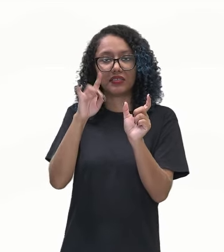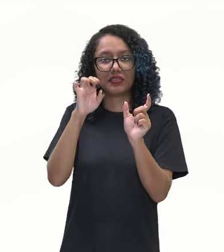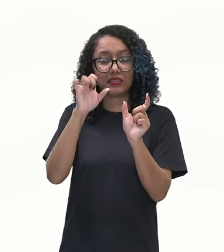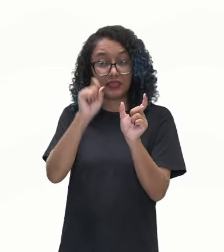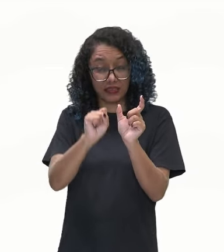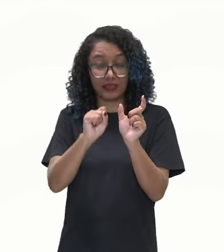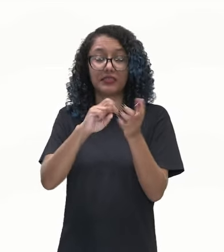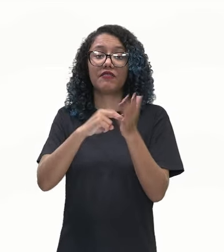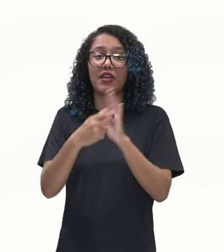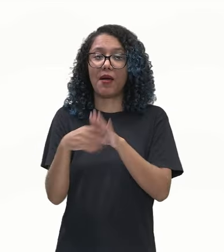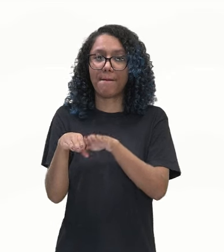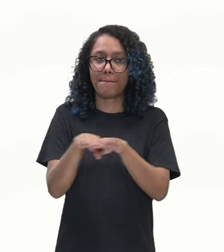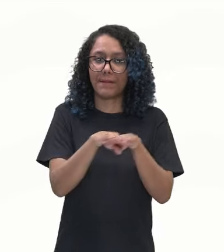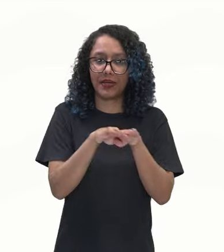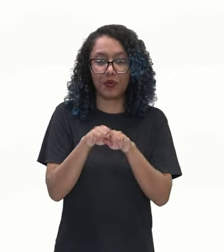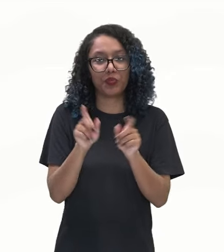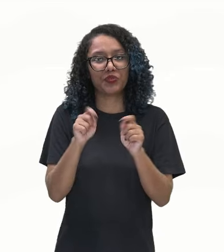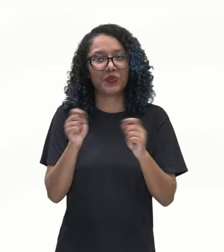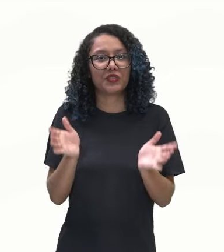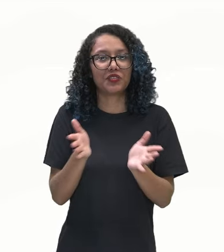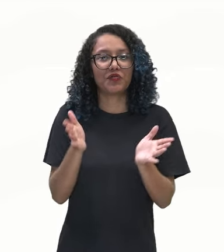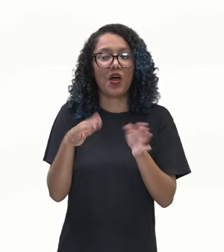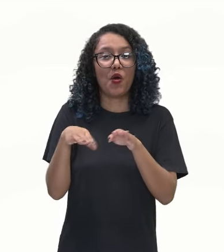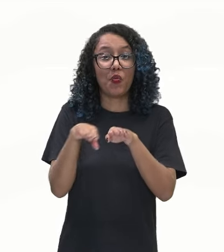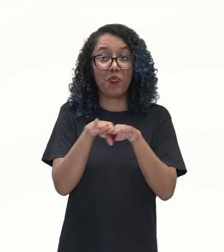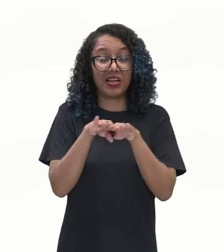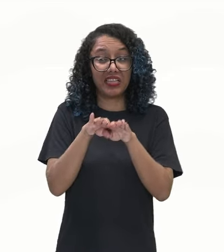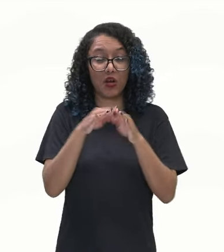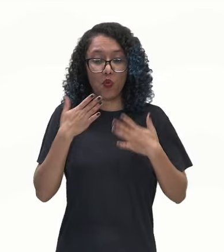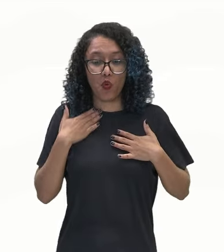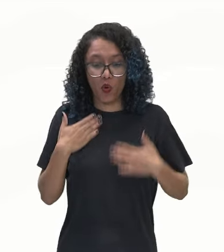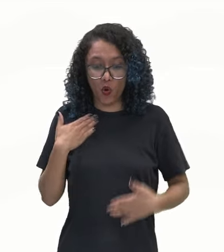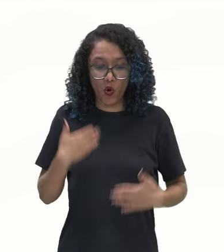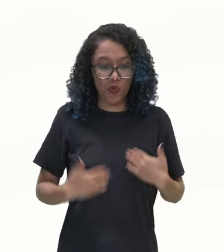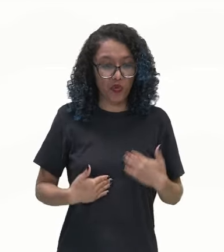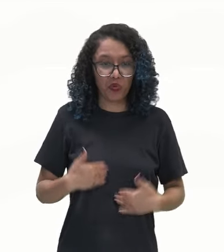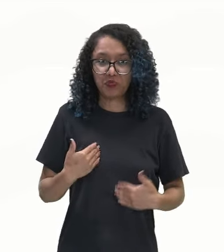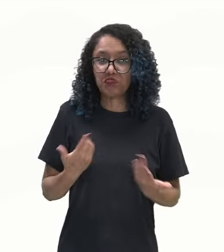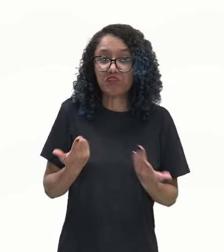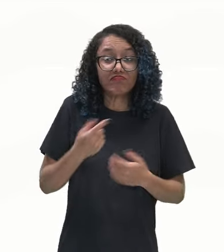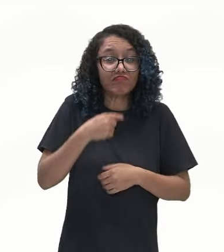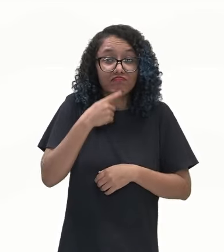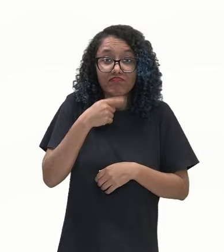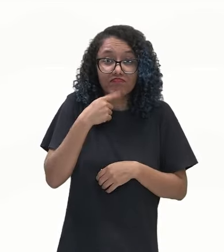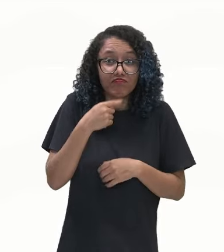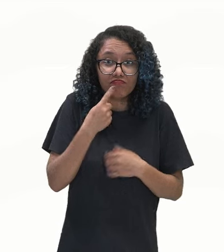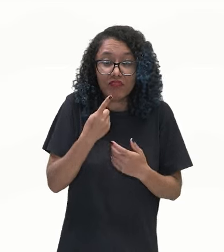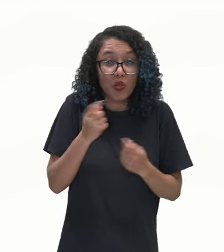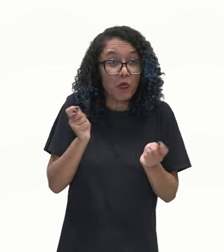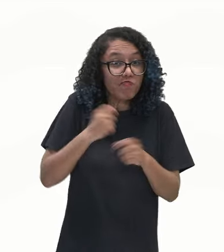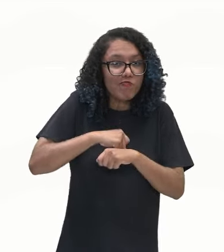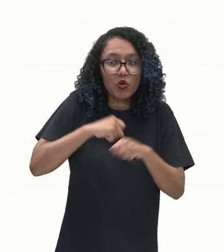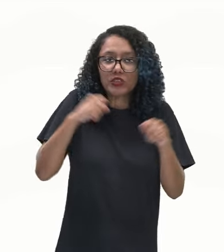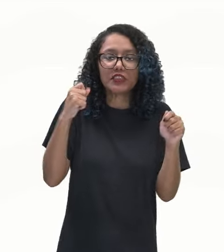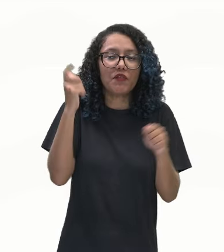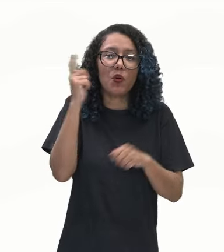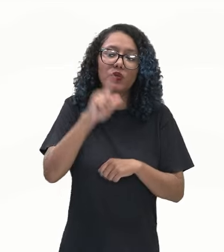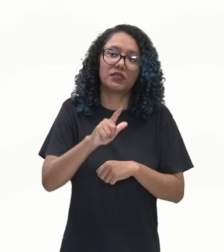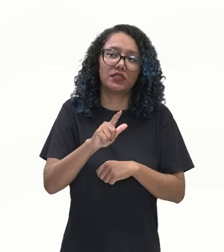Pode promover, então, um padrão de corpo irreal, tá? Então, quando a gente fala da comercialização, né,